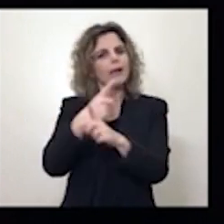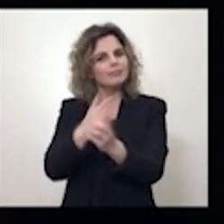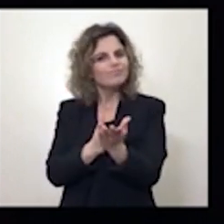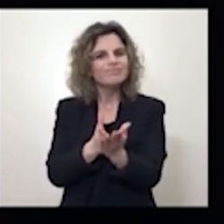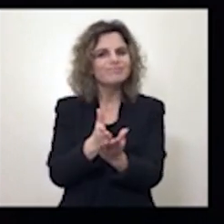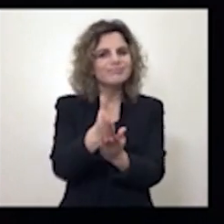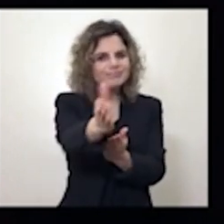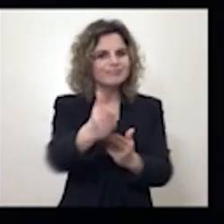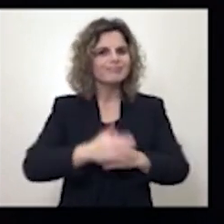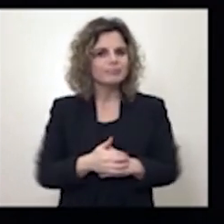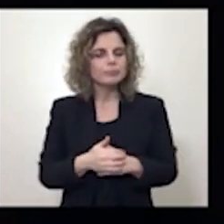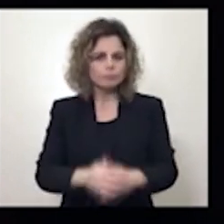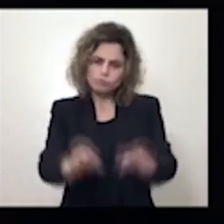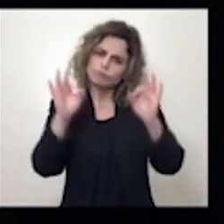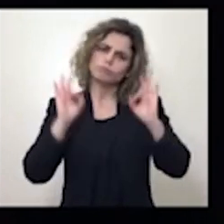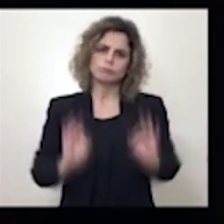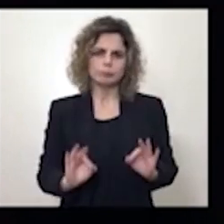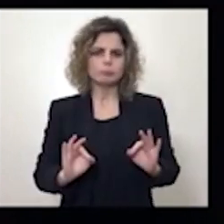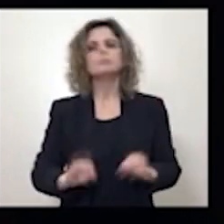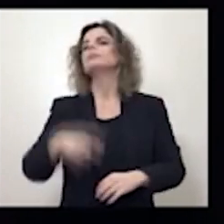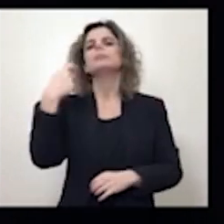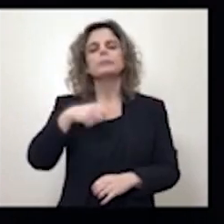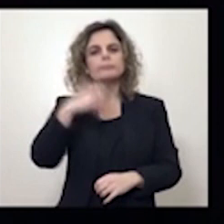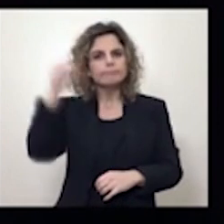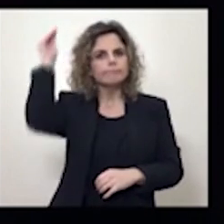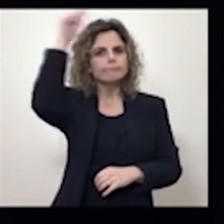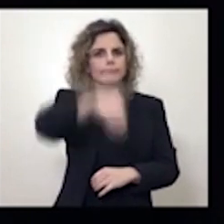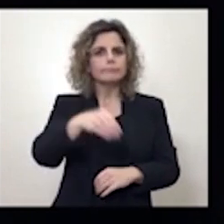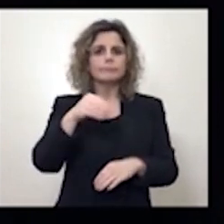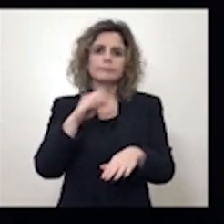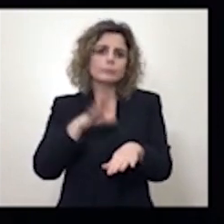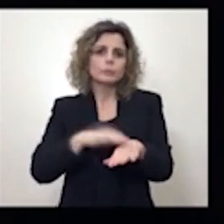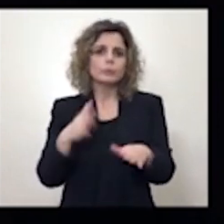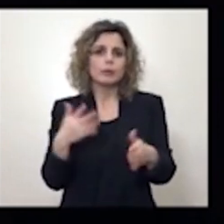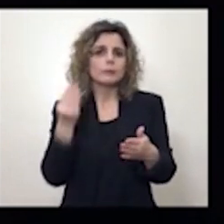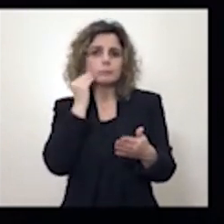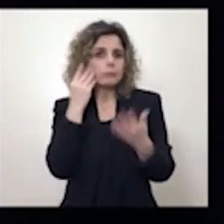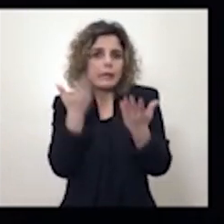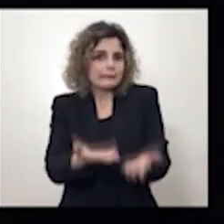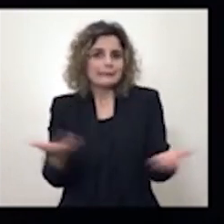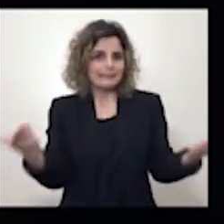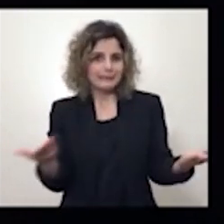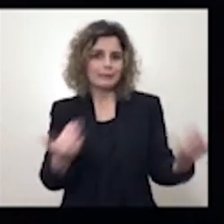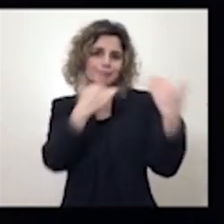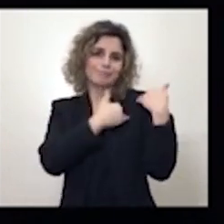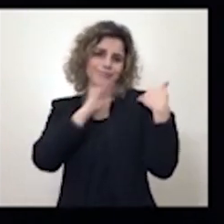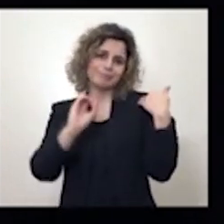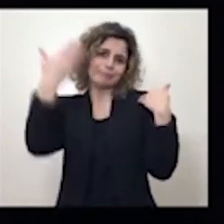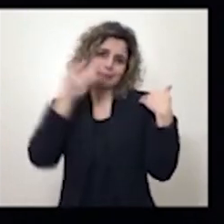ser. Sendo certo que o Presidente da República é, pela natureza das coisas, o principal responsável.